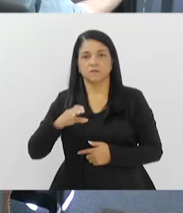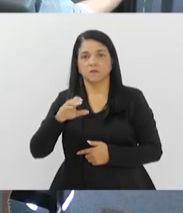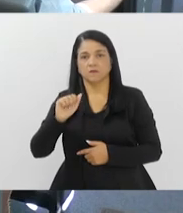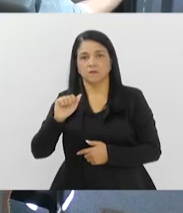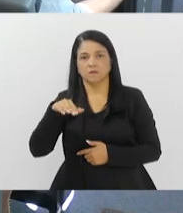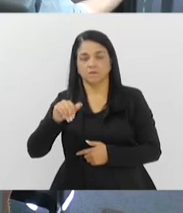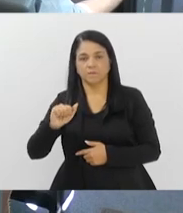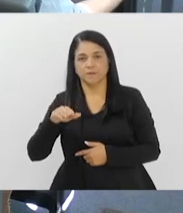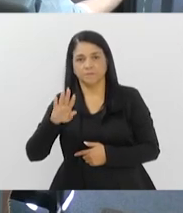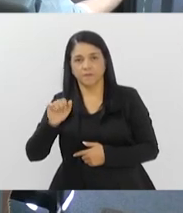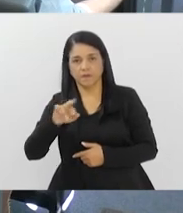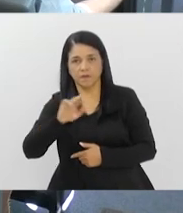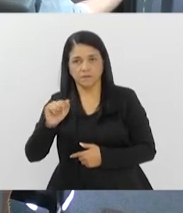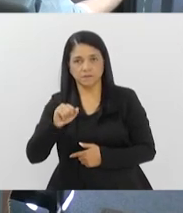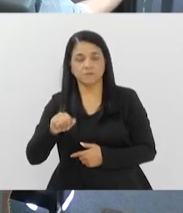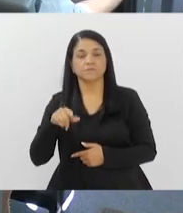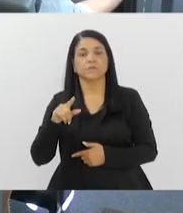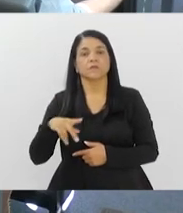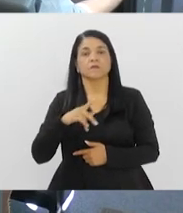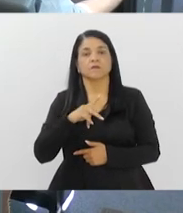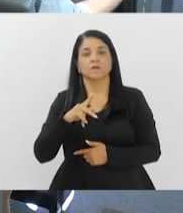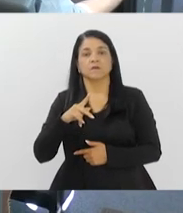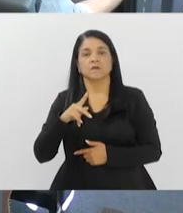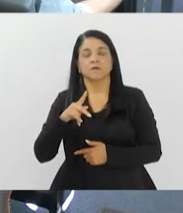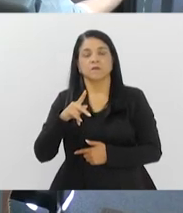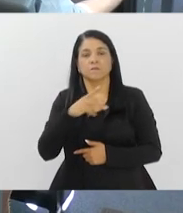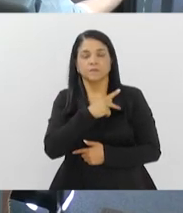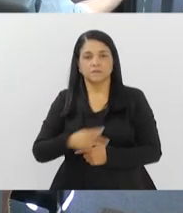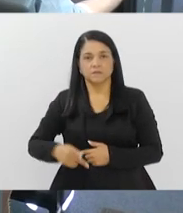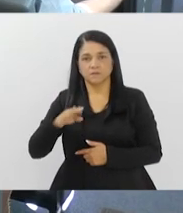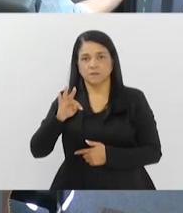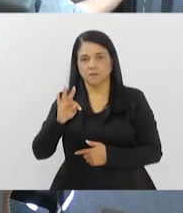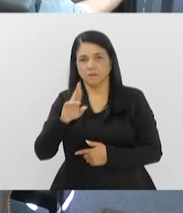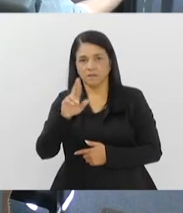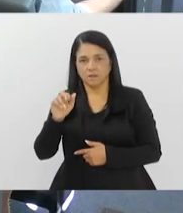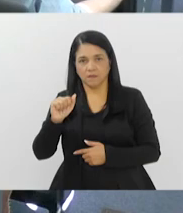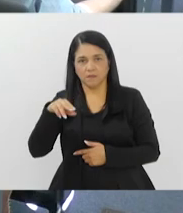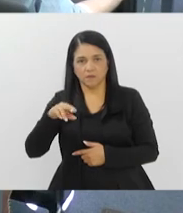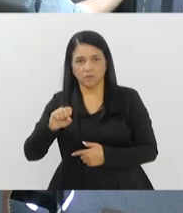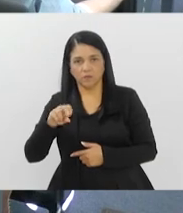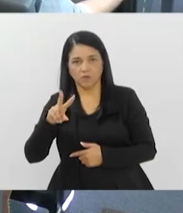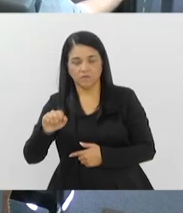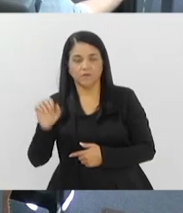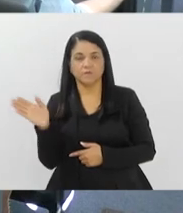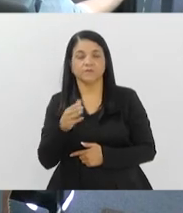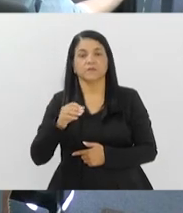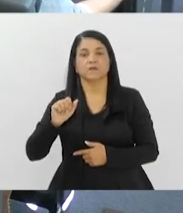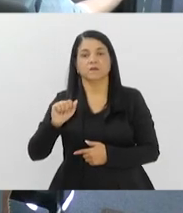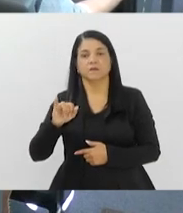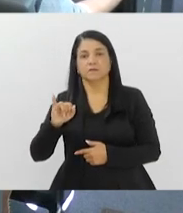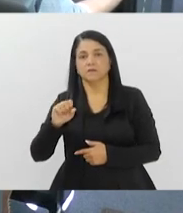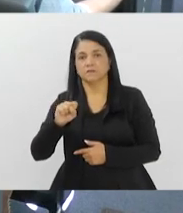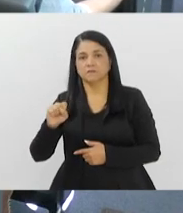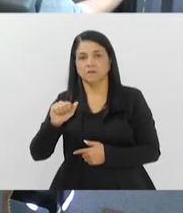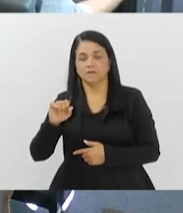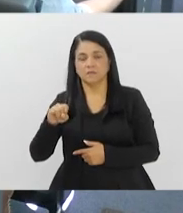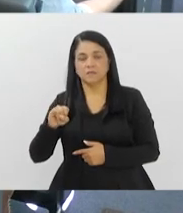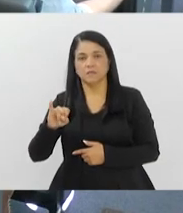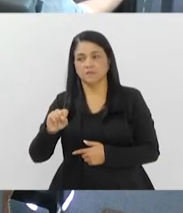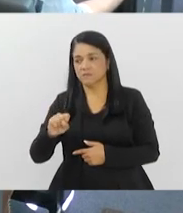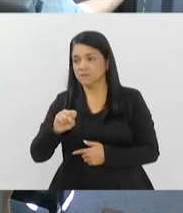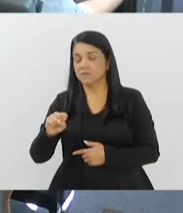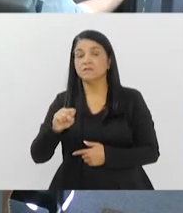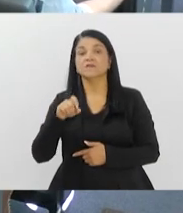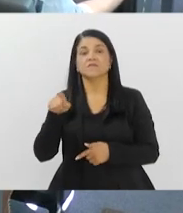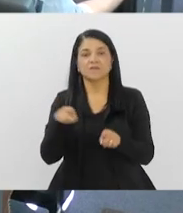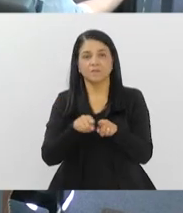Augusto Nogueira, presidente do Instituto Terra Nova, Isaías Joaquim Dutra, CEO geral de conteúdo